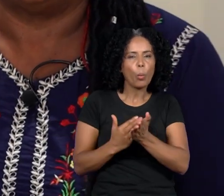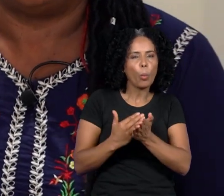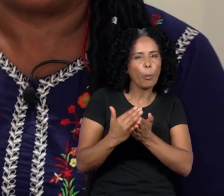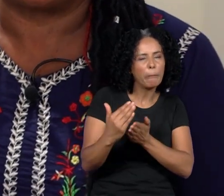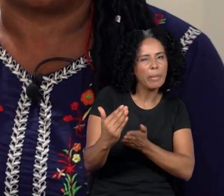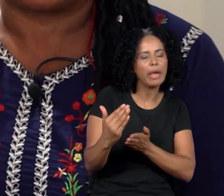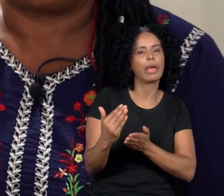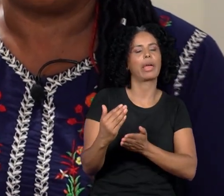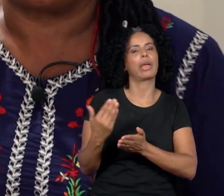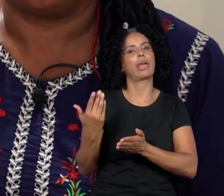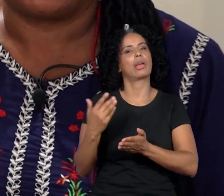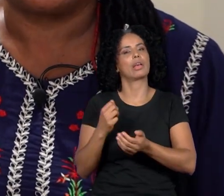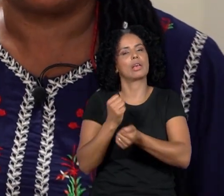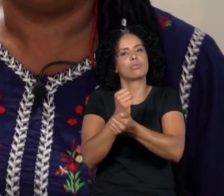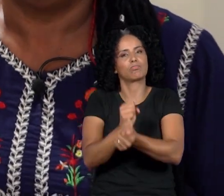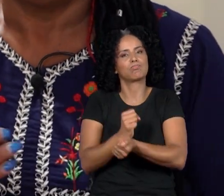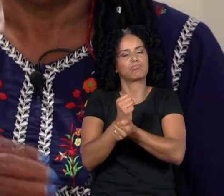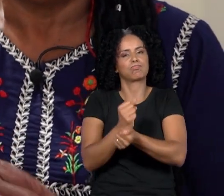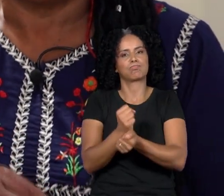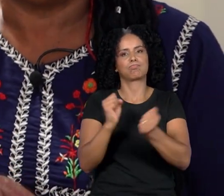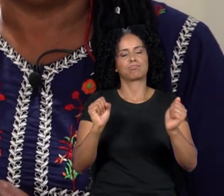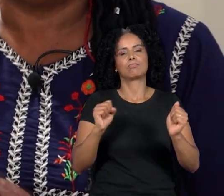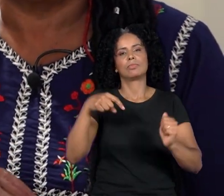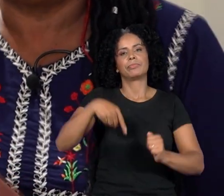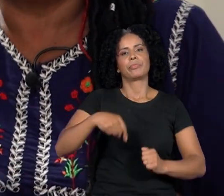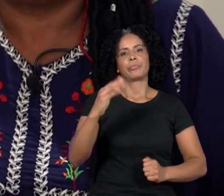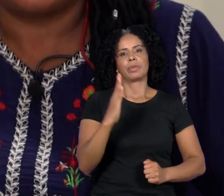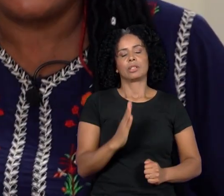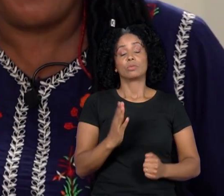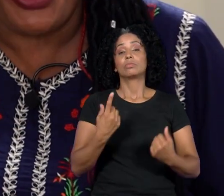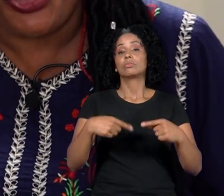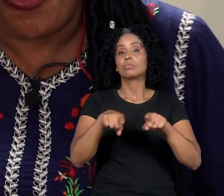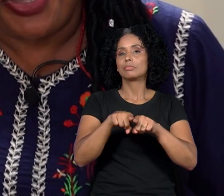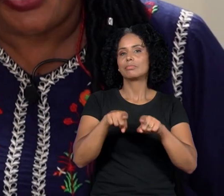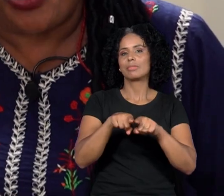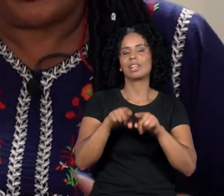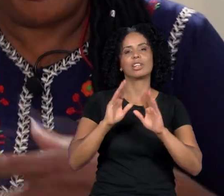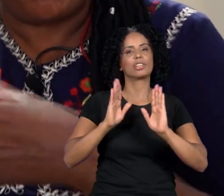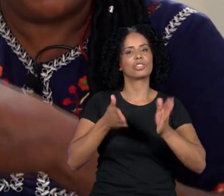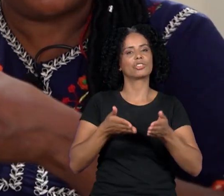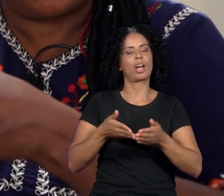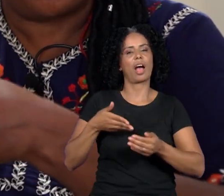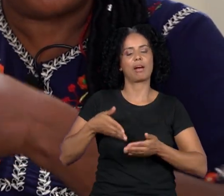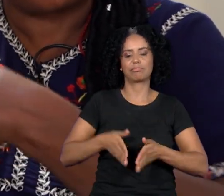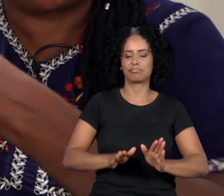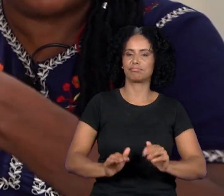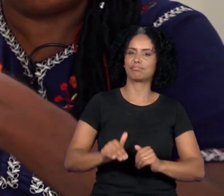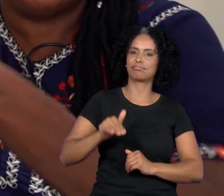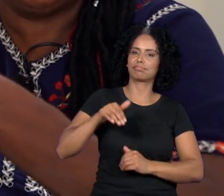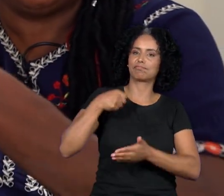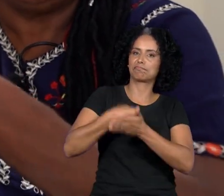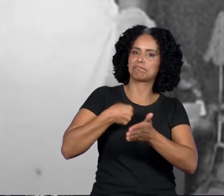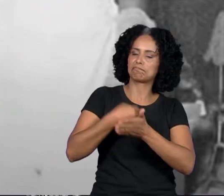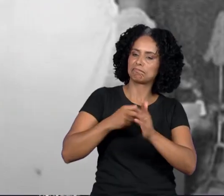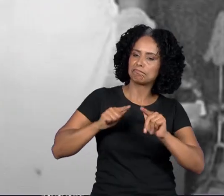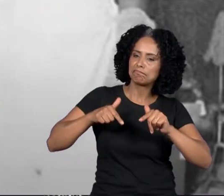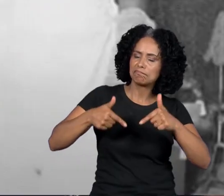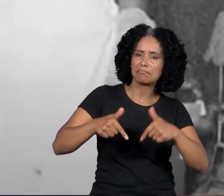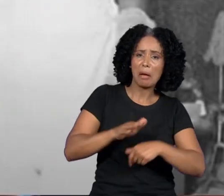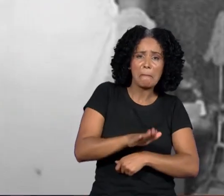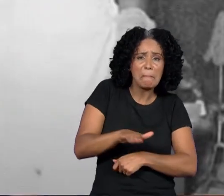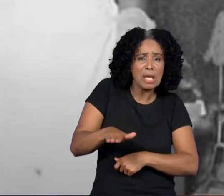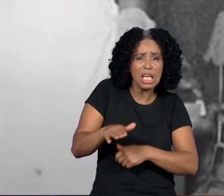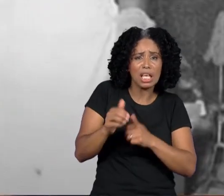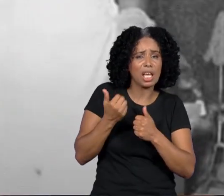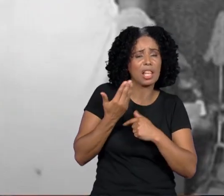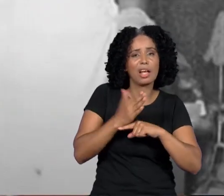da dominação escravista no Brasil. E Laudelina já nasce meio ativista, logo na infância ela começa a ajudar a mãe e se casa